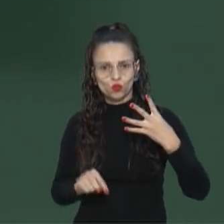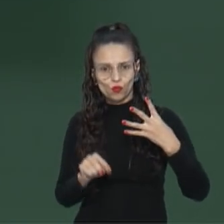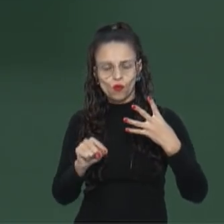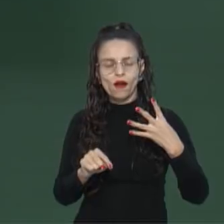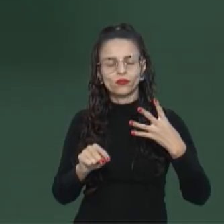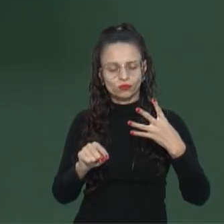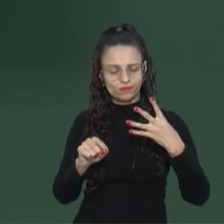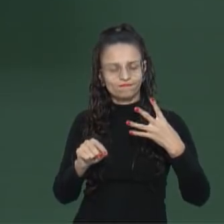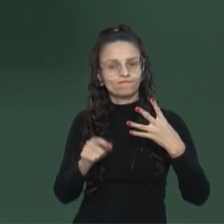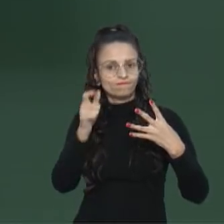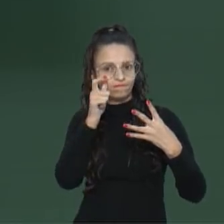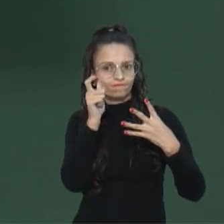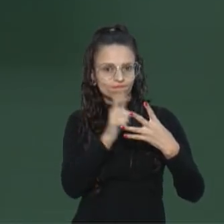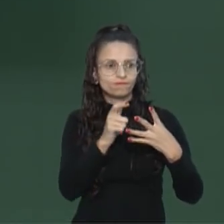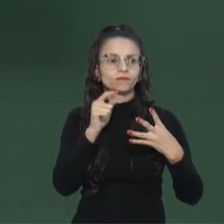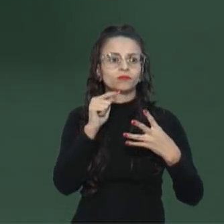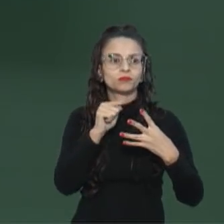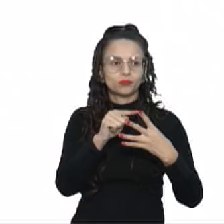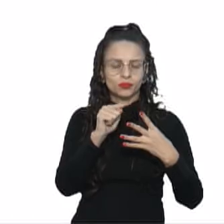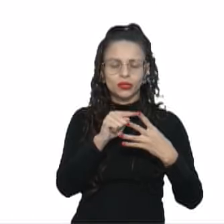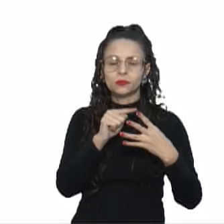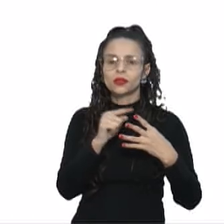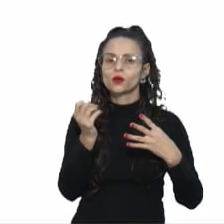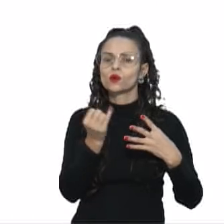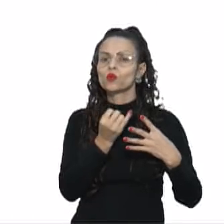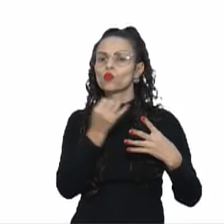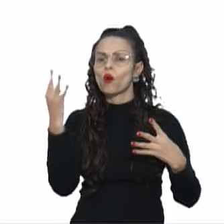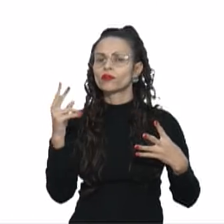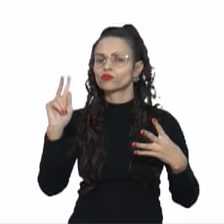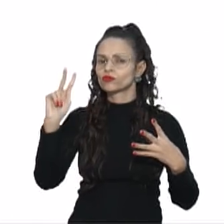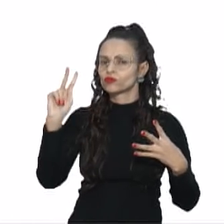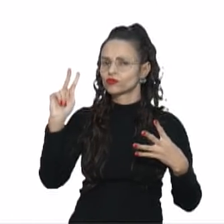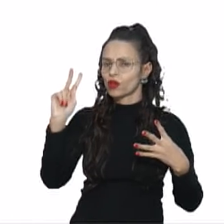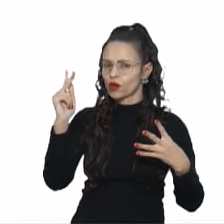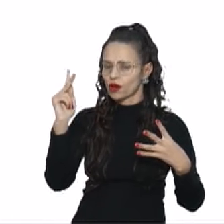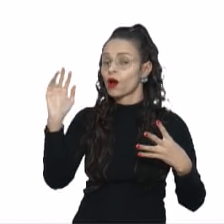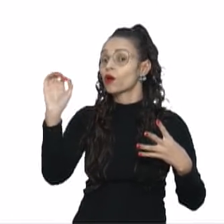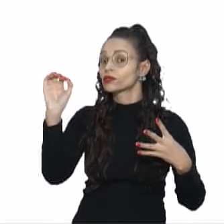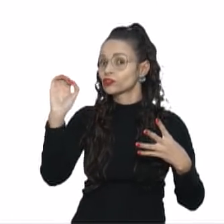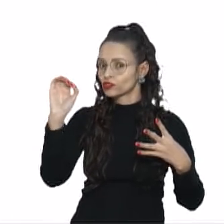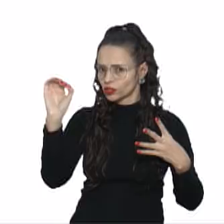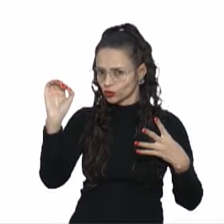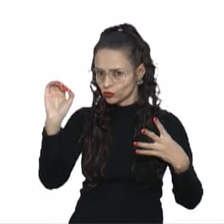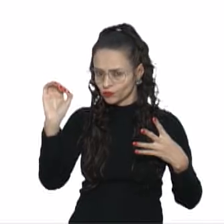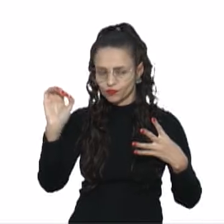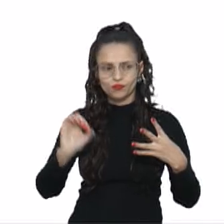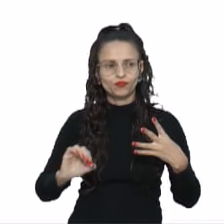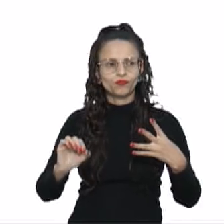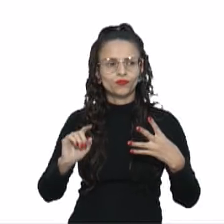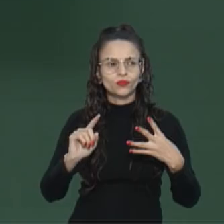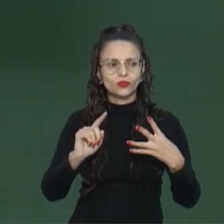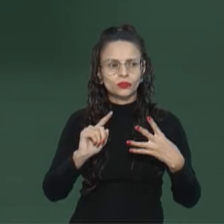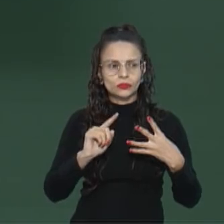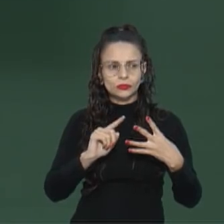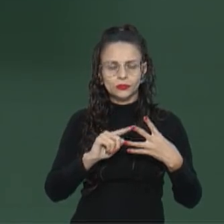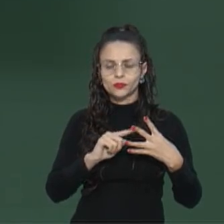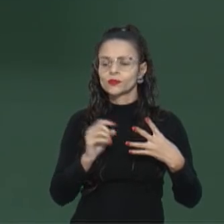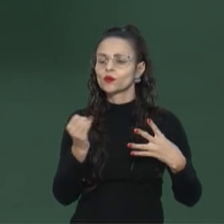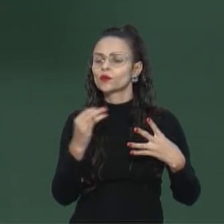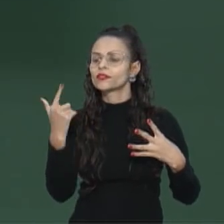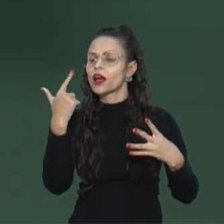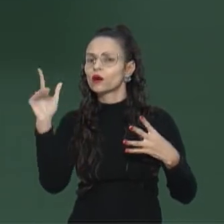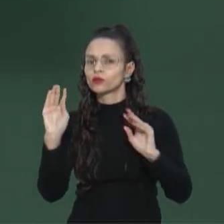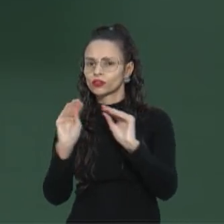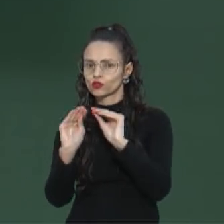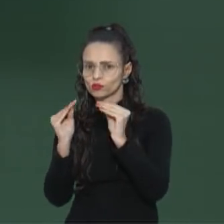ser levado em consideração. Primeiro, quantidade de oxigênio que tem na molécula. Quantidade da outra substância que tem na